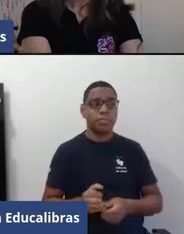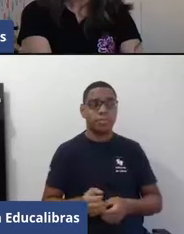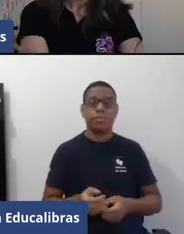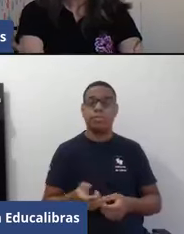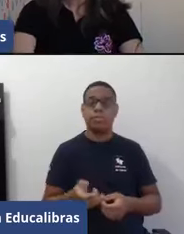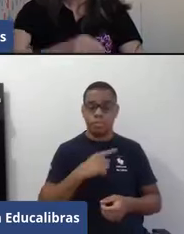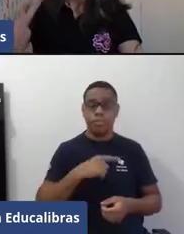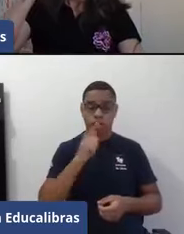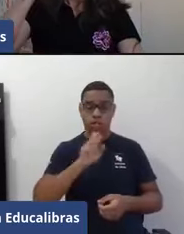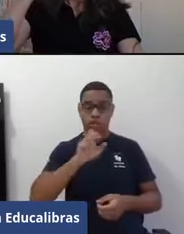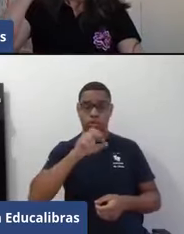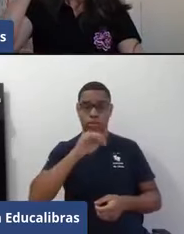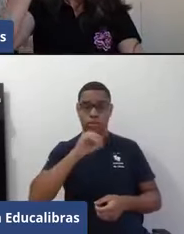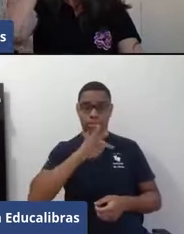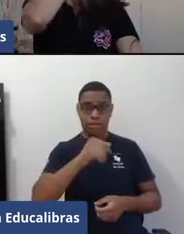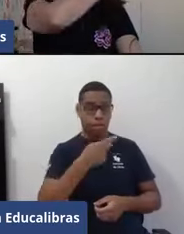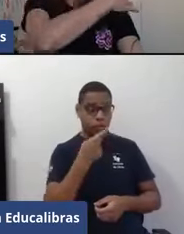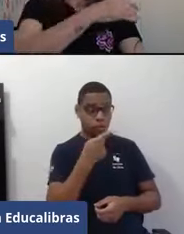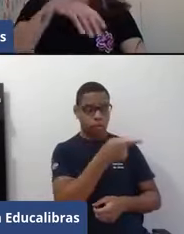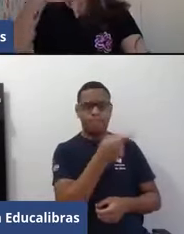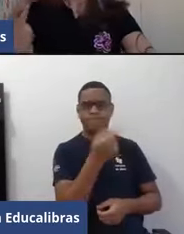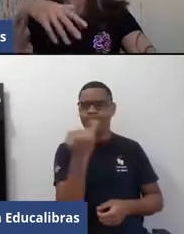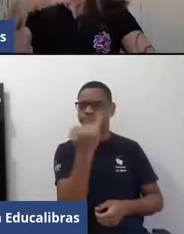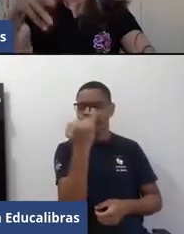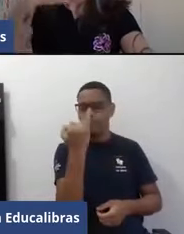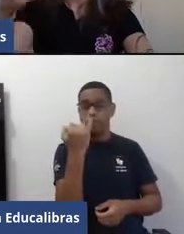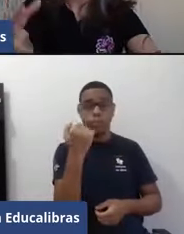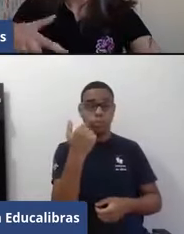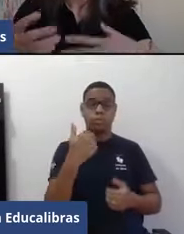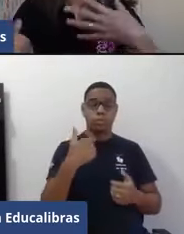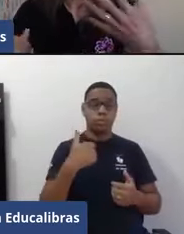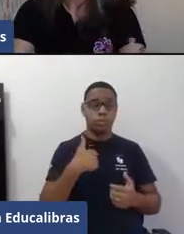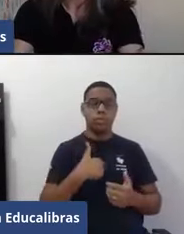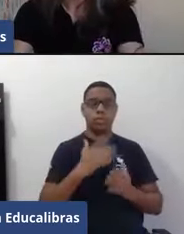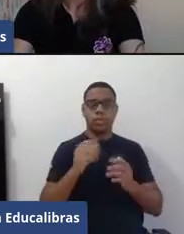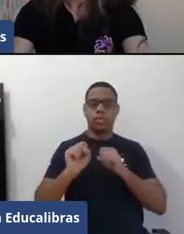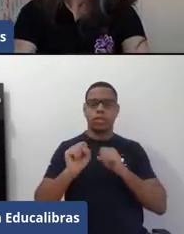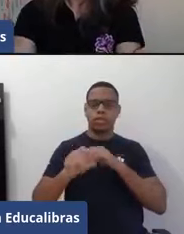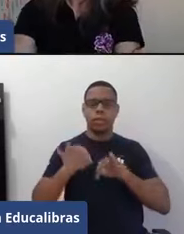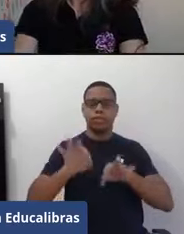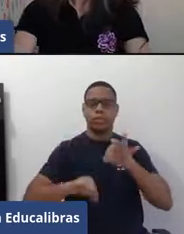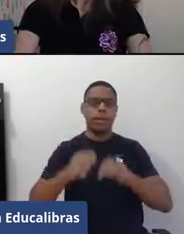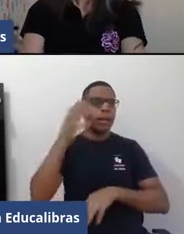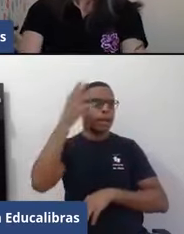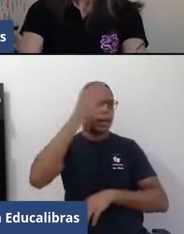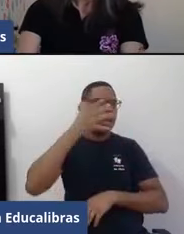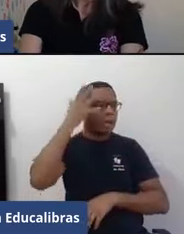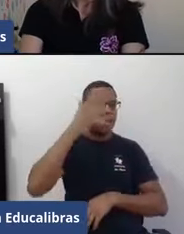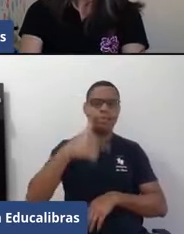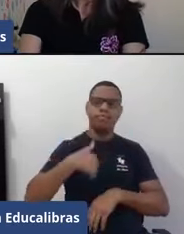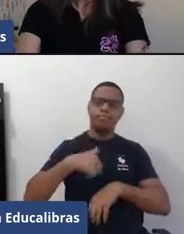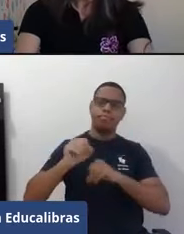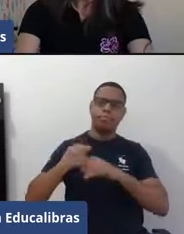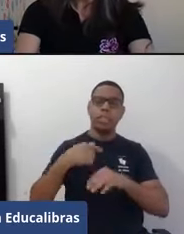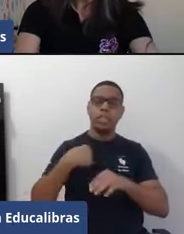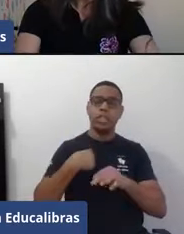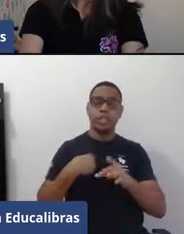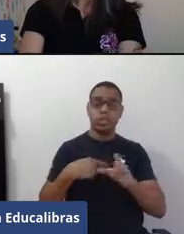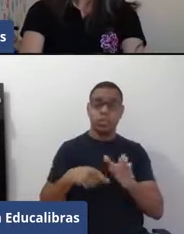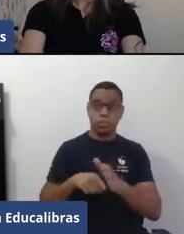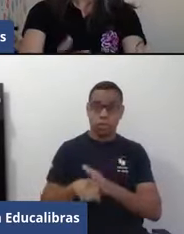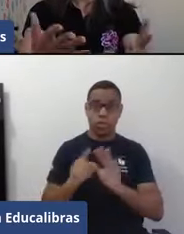extremamente importante, porque quando eu faço, né, treinamentos, oficinas, palestras, eu pergunto, a inclusão é